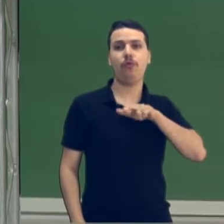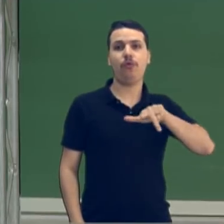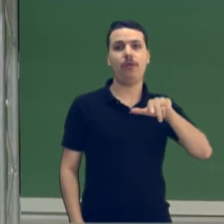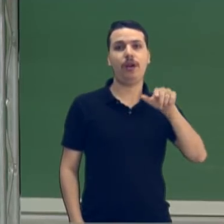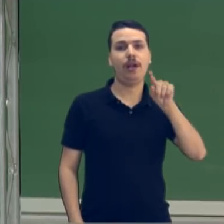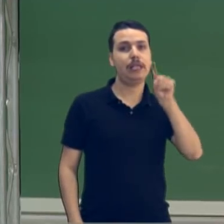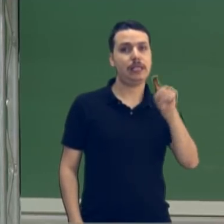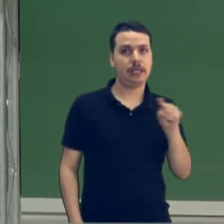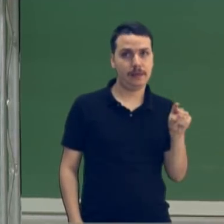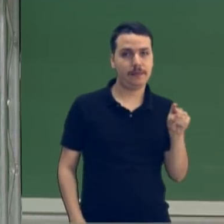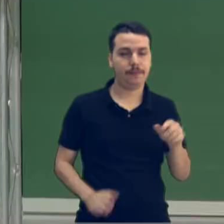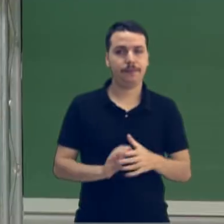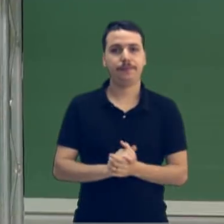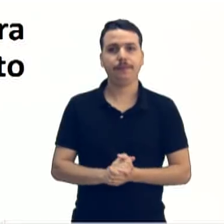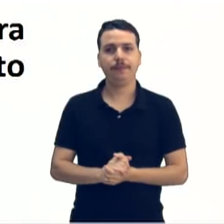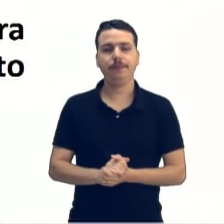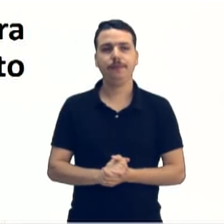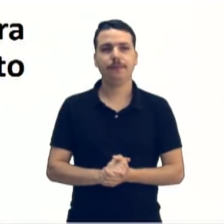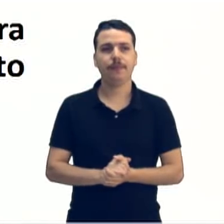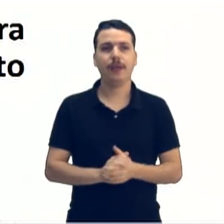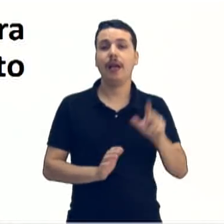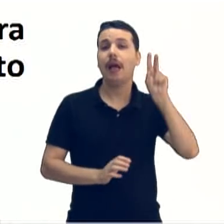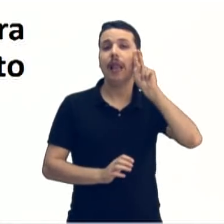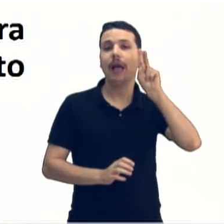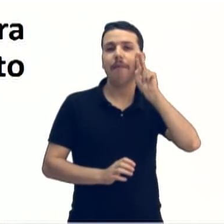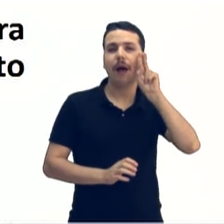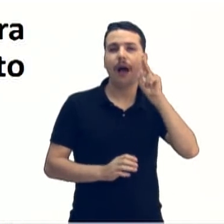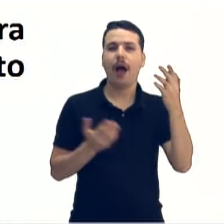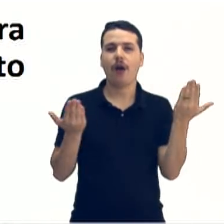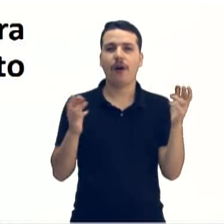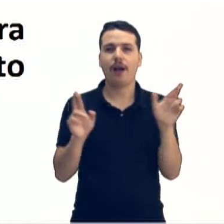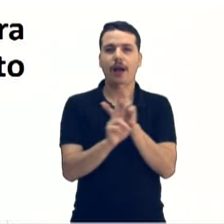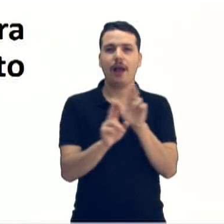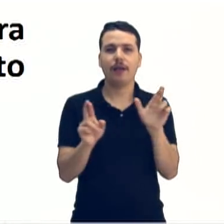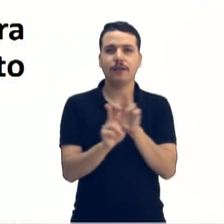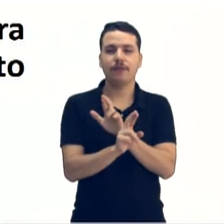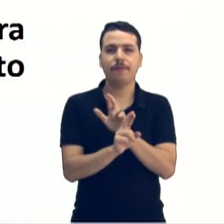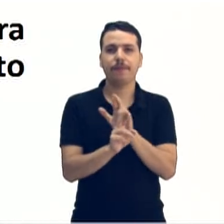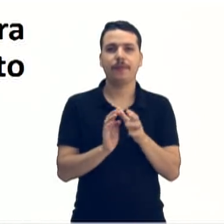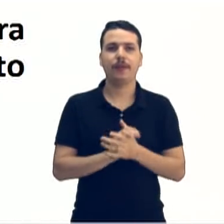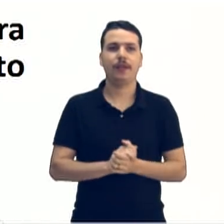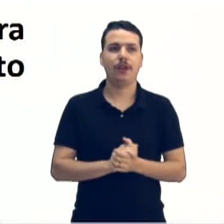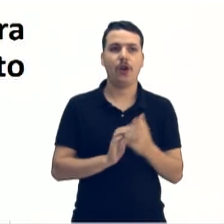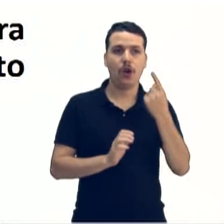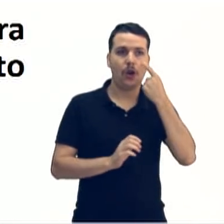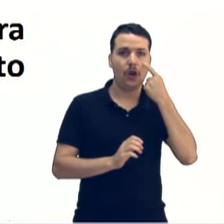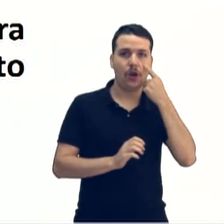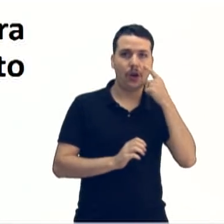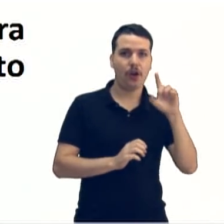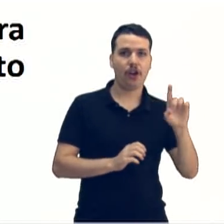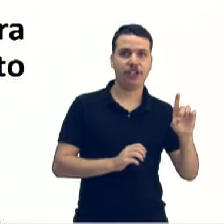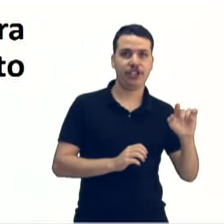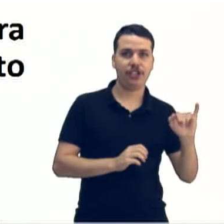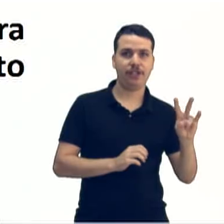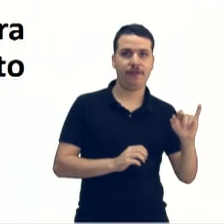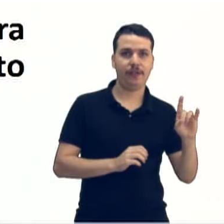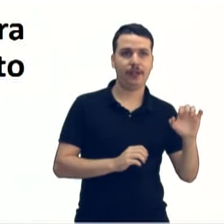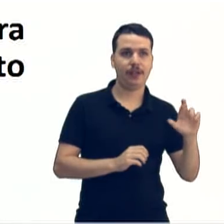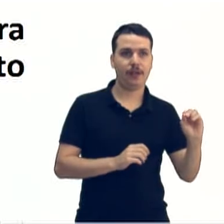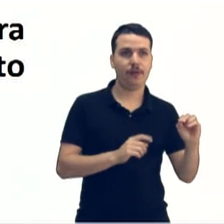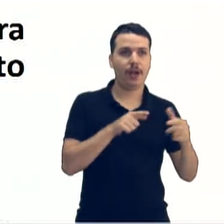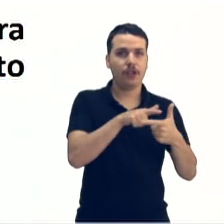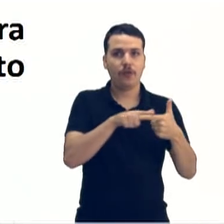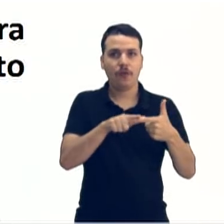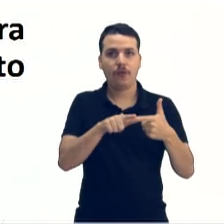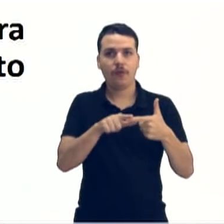Vamos relembrar da nossa relação. O dividendo é igual ao divisor vezes o quociente mais